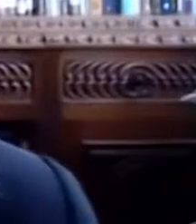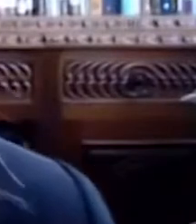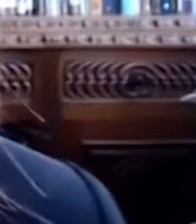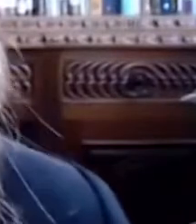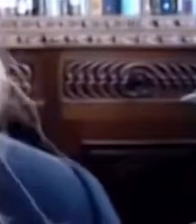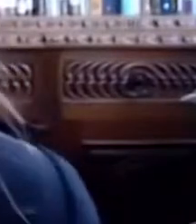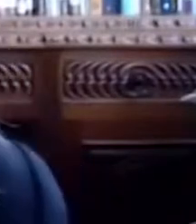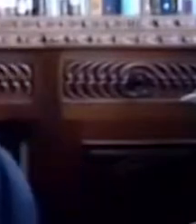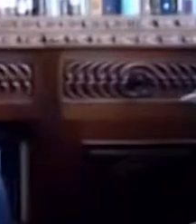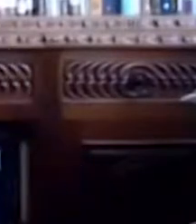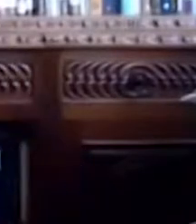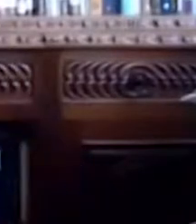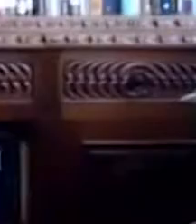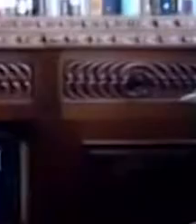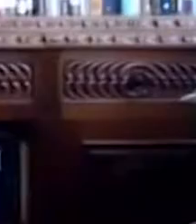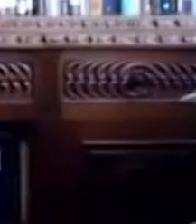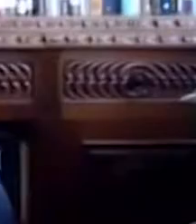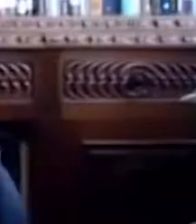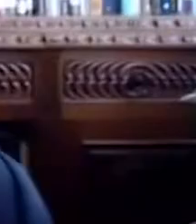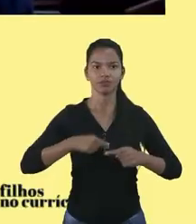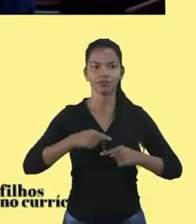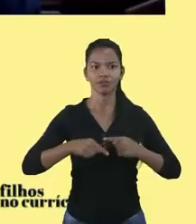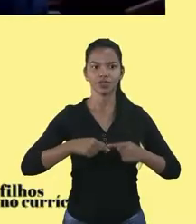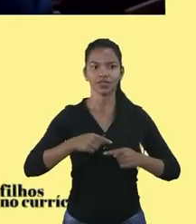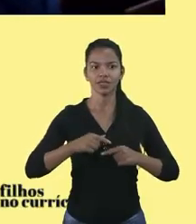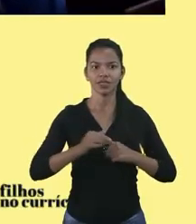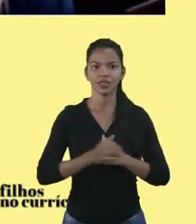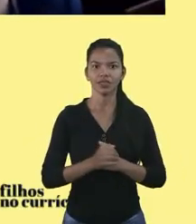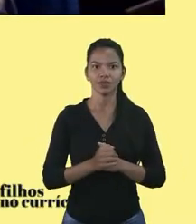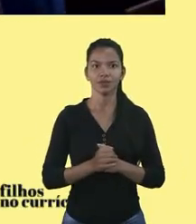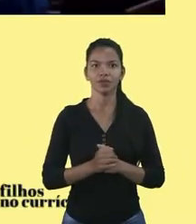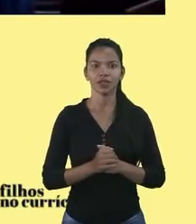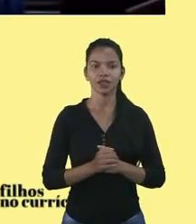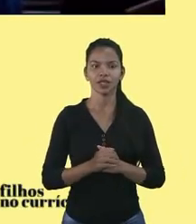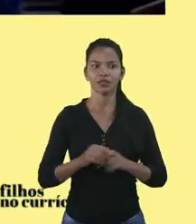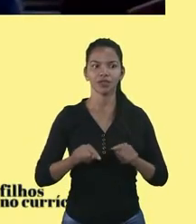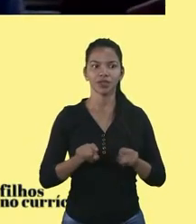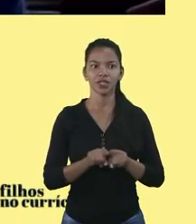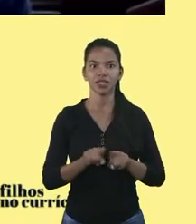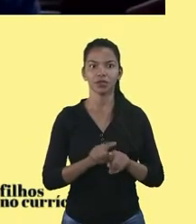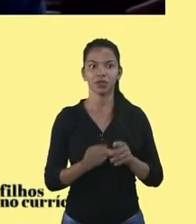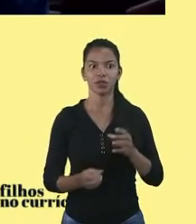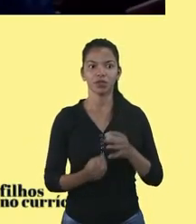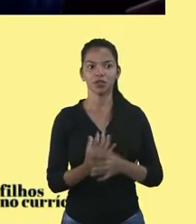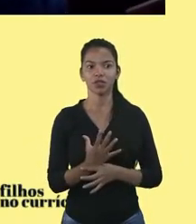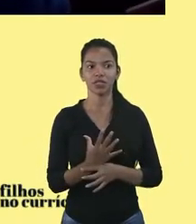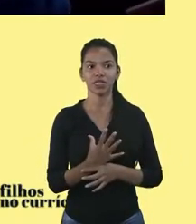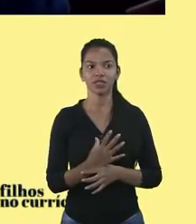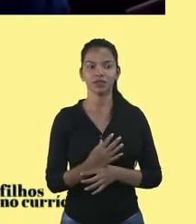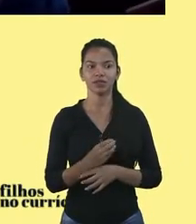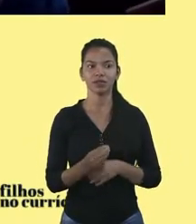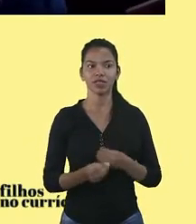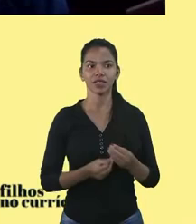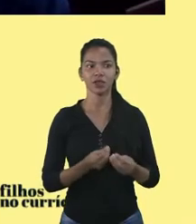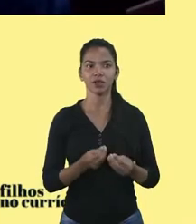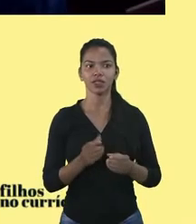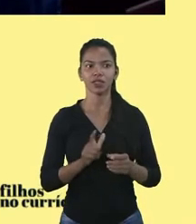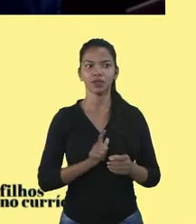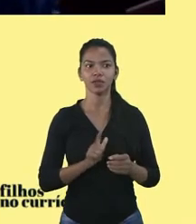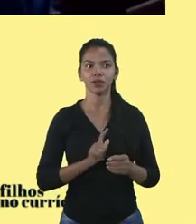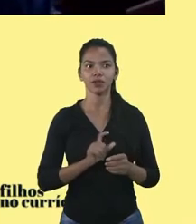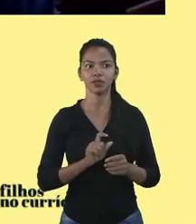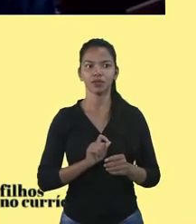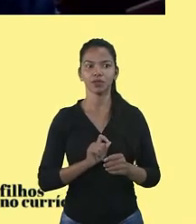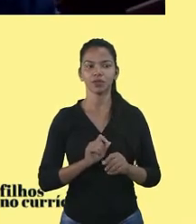especialmente nas cortes superiores, ainda é recente. A mulher passou, então, a partir da década de 60 do século passado,